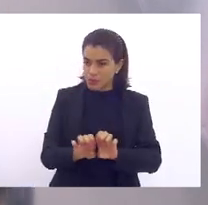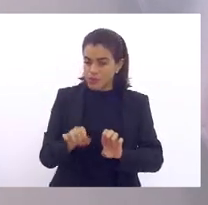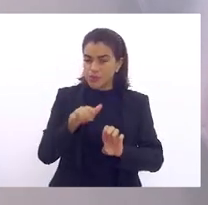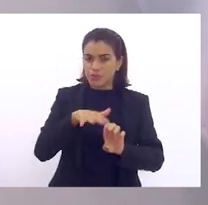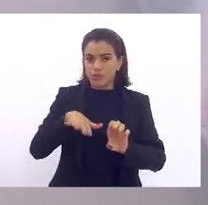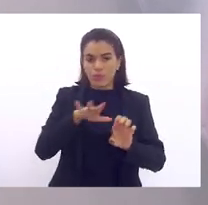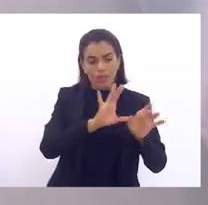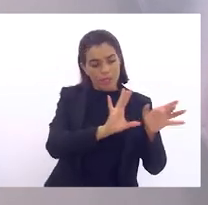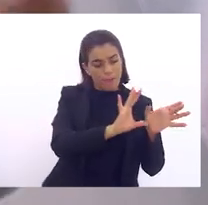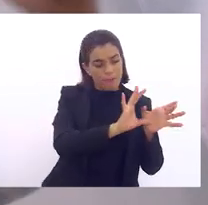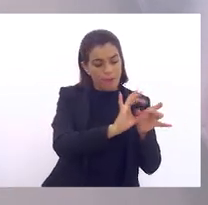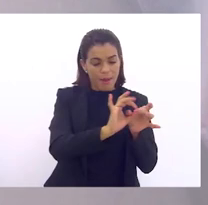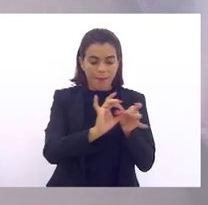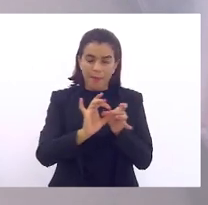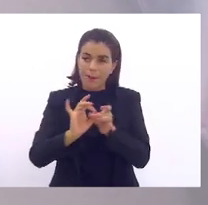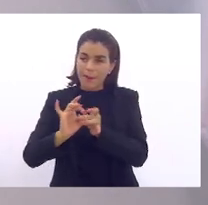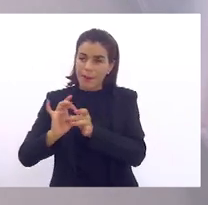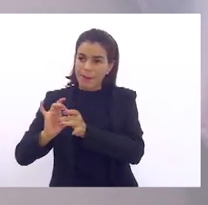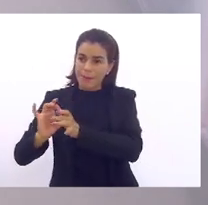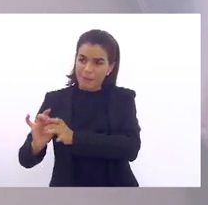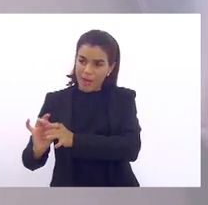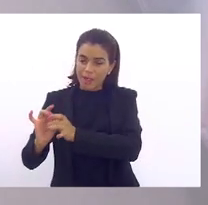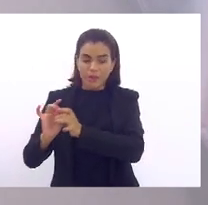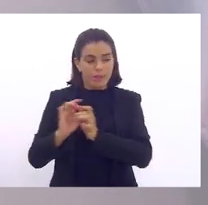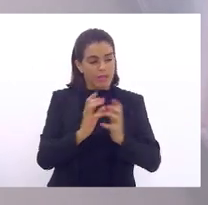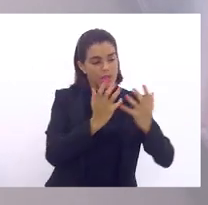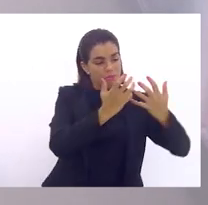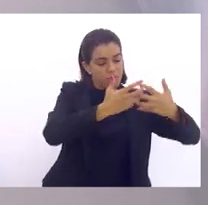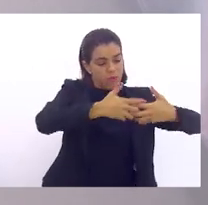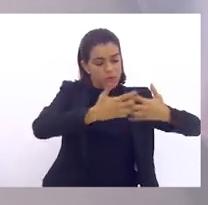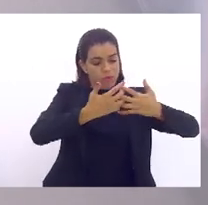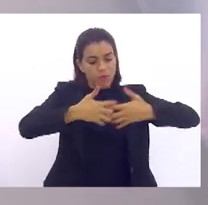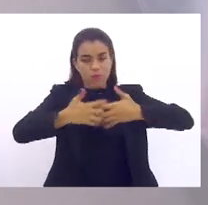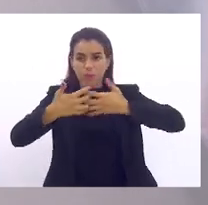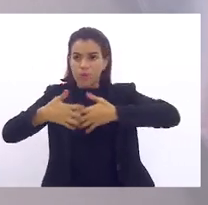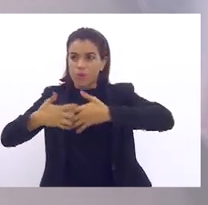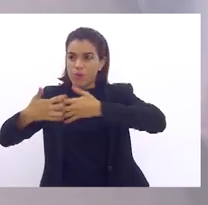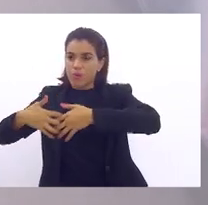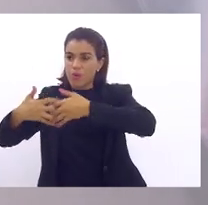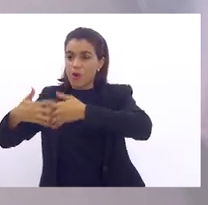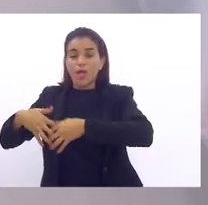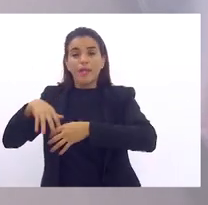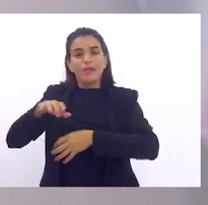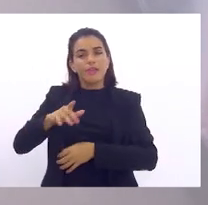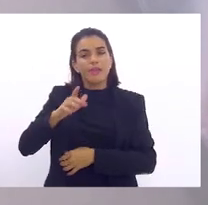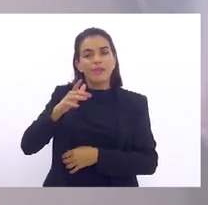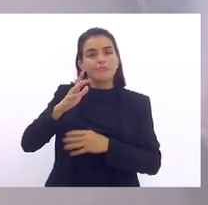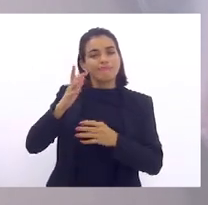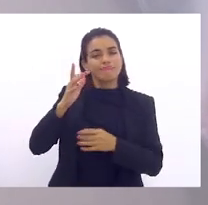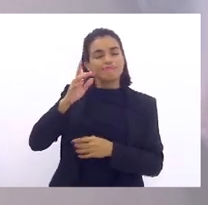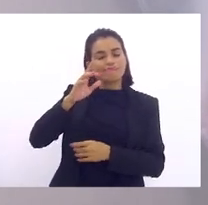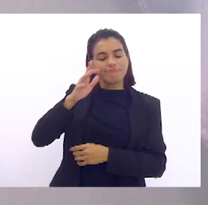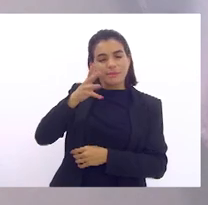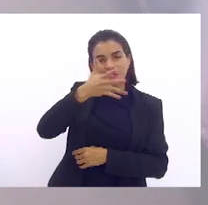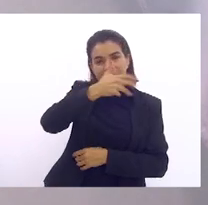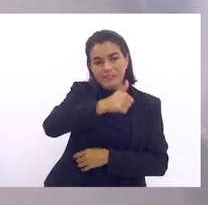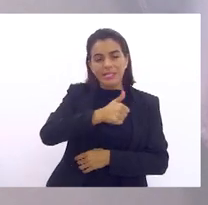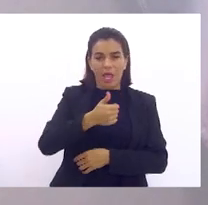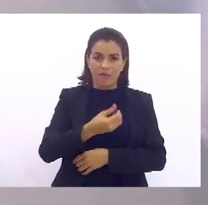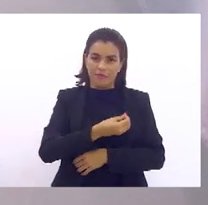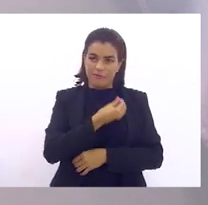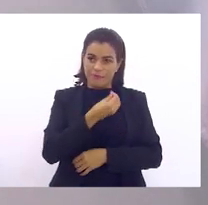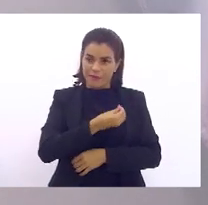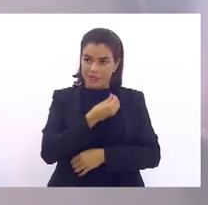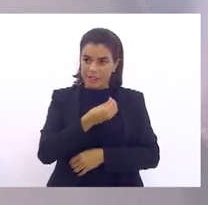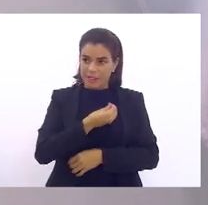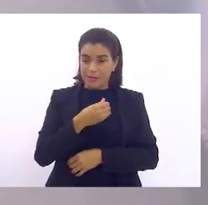rede em rede que funcione e salve vidas como salvou a sua e a gente quer Eh